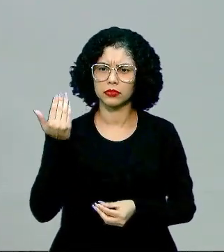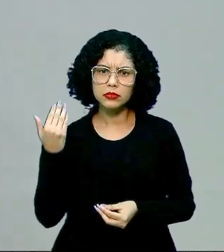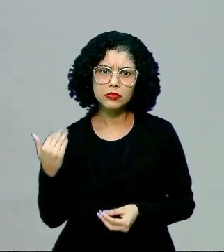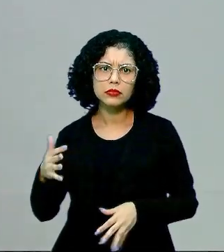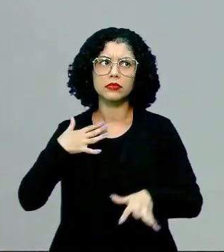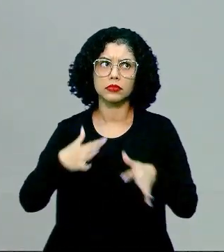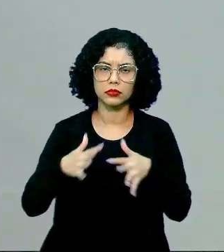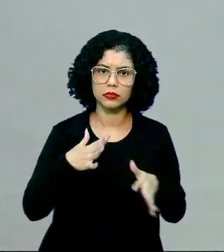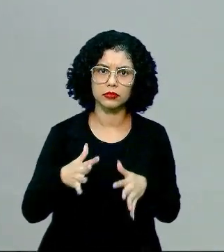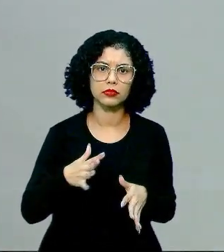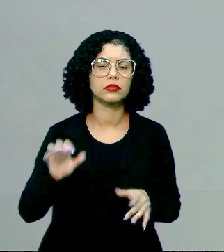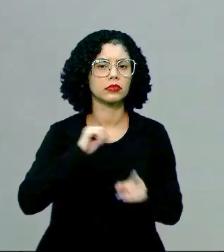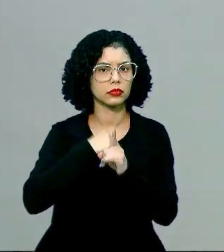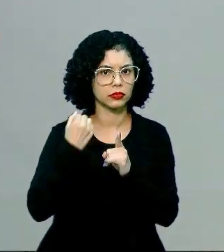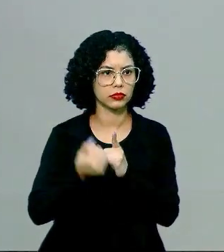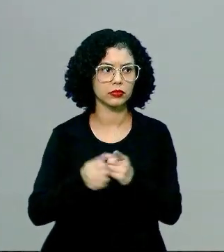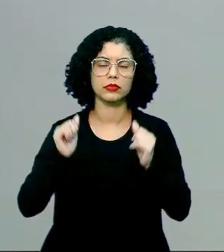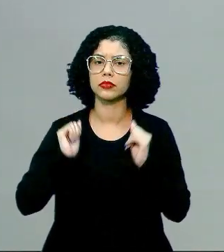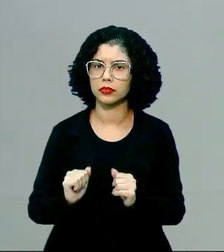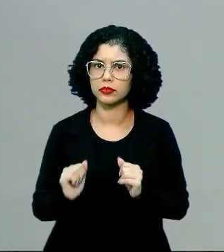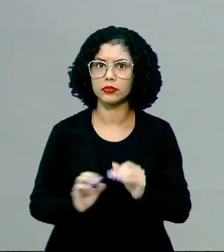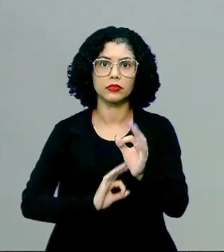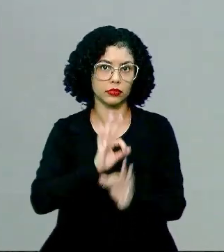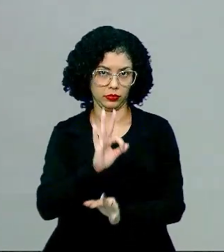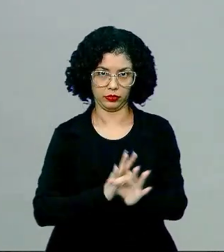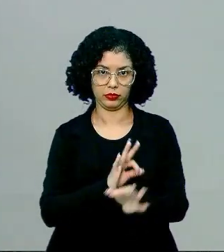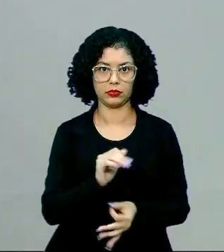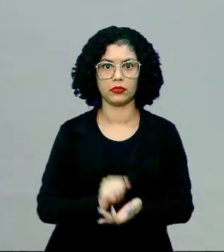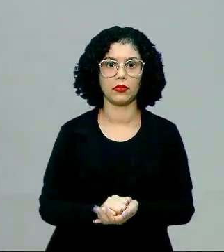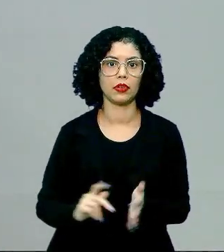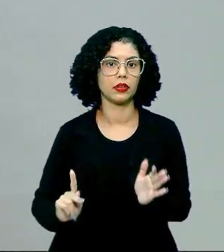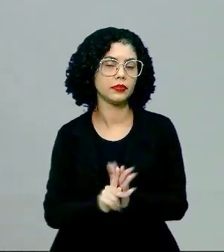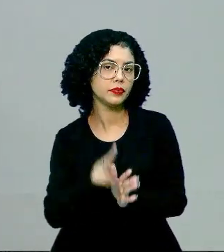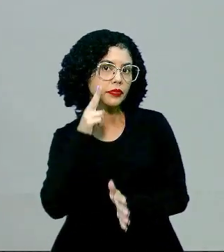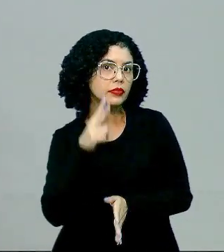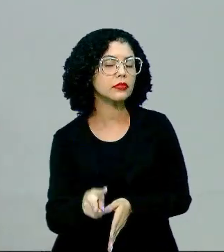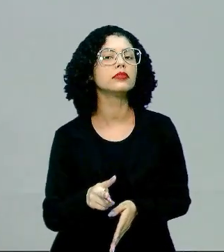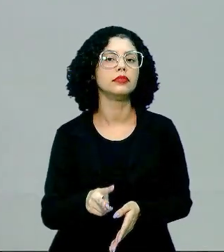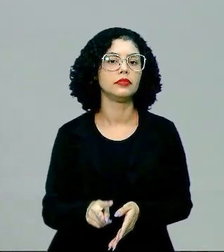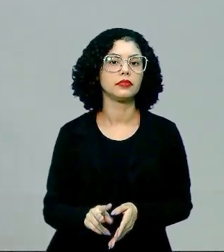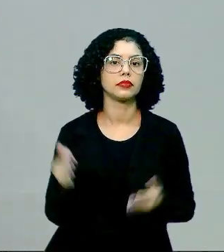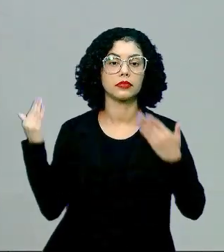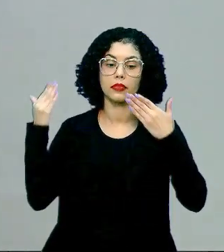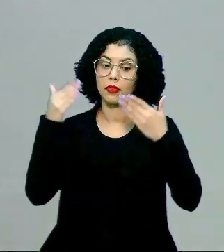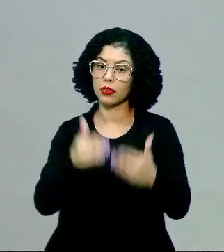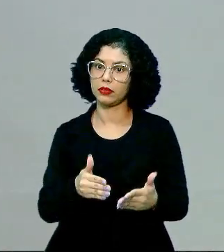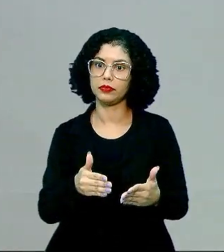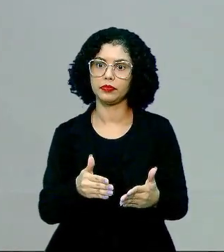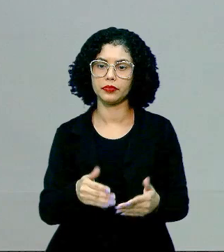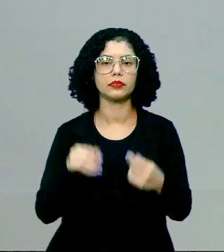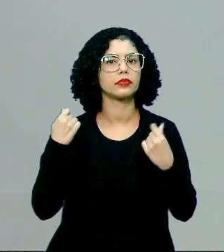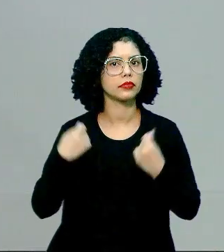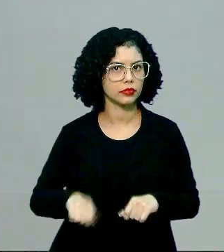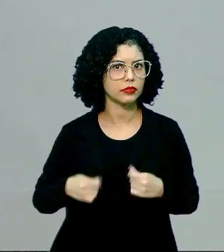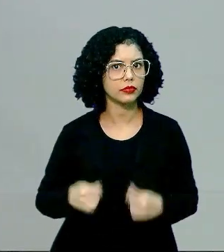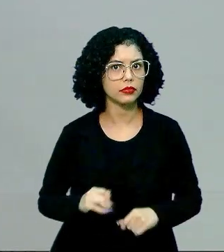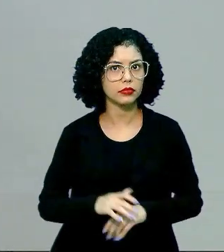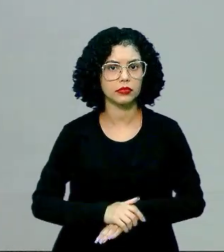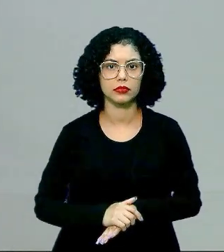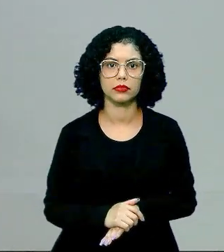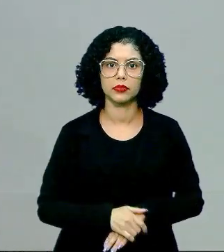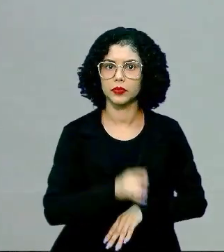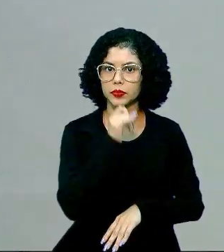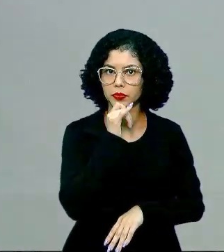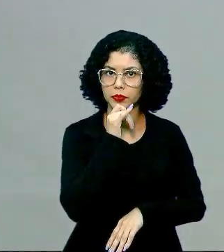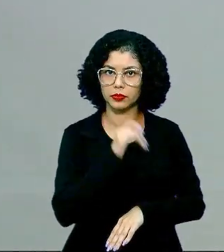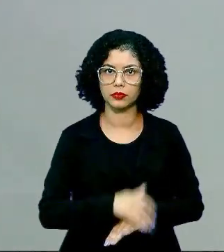os movimentos sociais, eles se organizam tendo em vista determinadas necessidades.